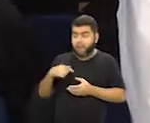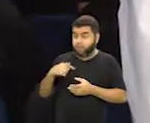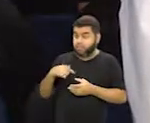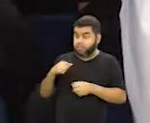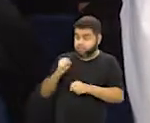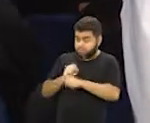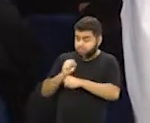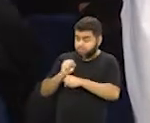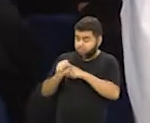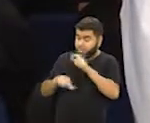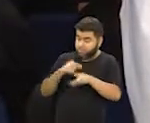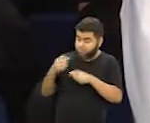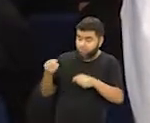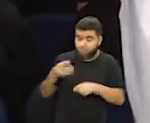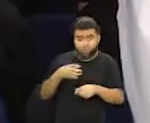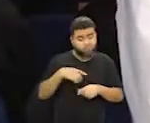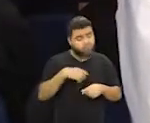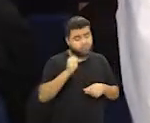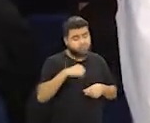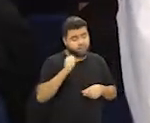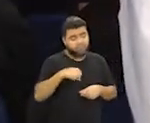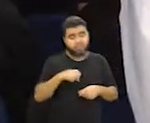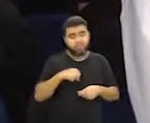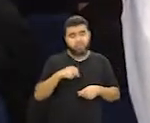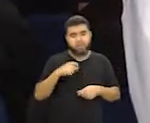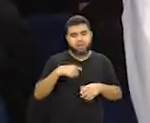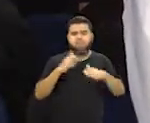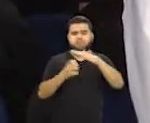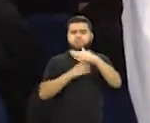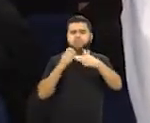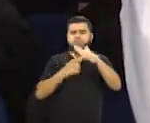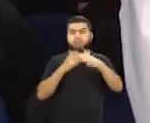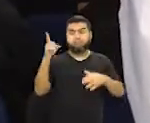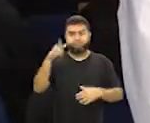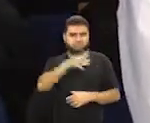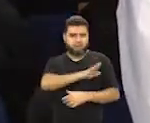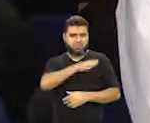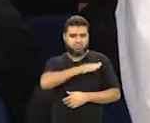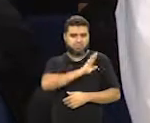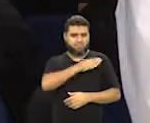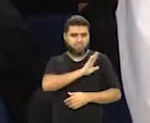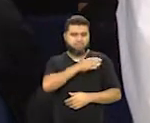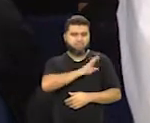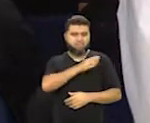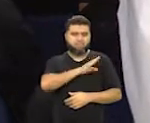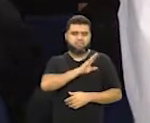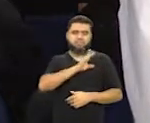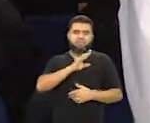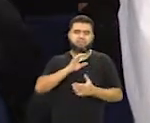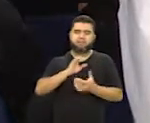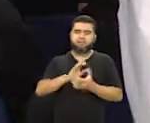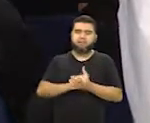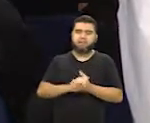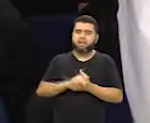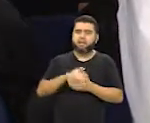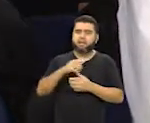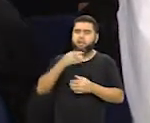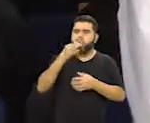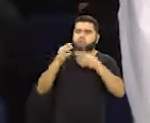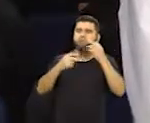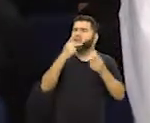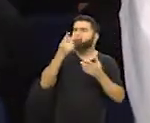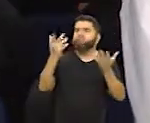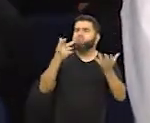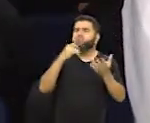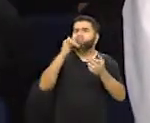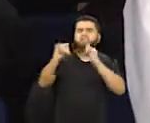que você está aguardando um novo trabalho, isso, né? Isso. É, de uma empresa da onde? De Barueri. De Barueri? Isso.